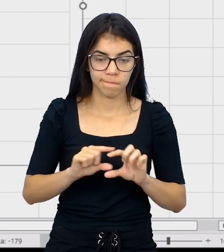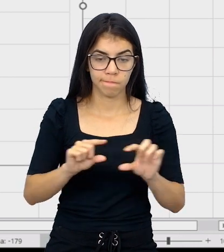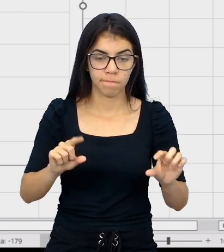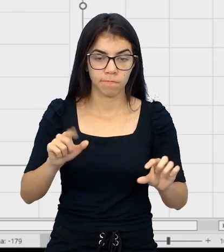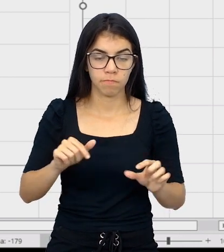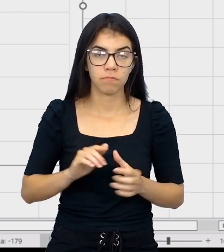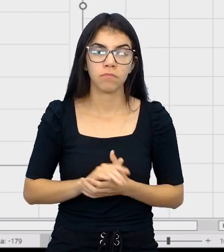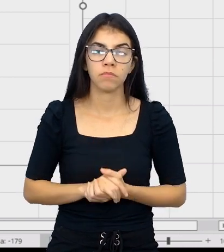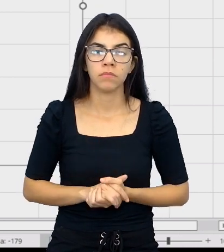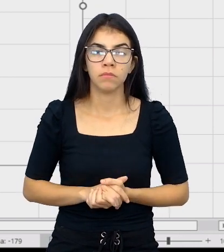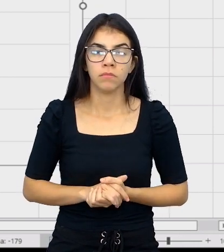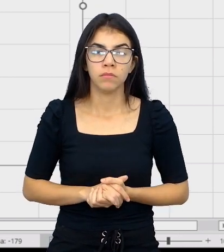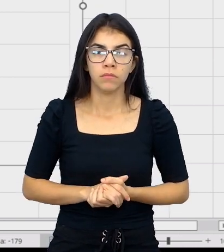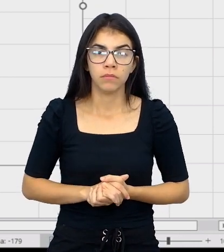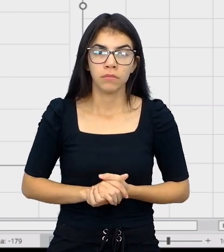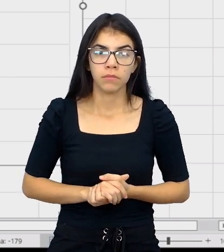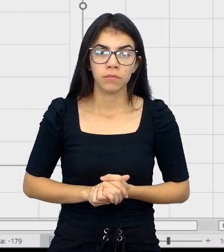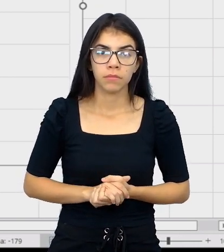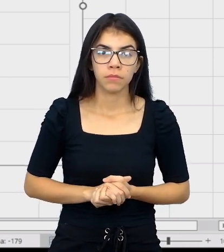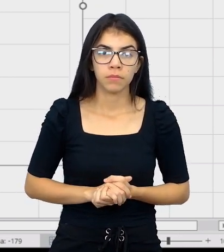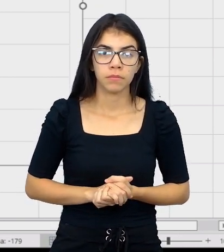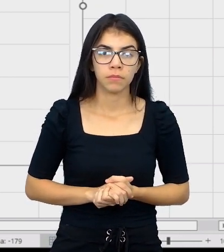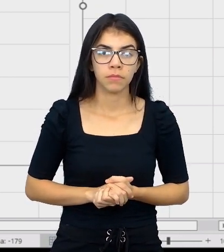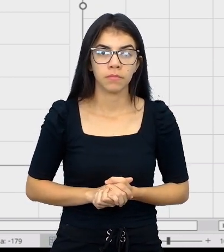do eixo, qual que é esse aqui? Período em dias, Roberta.